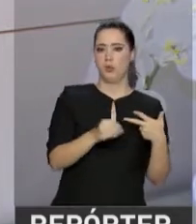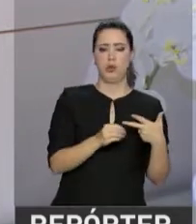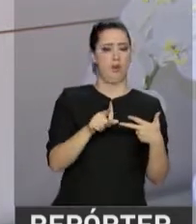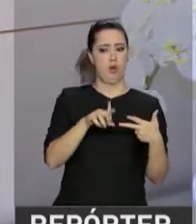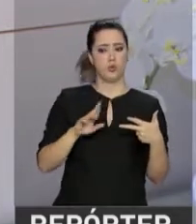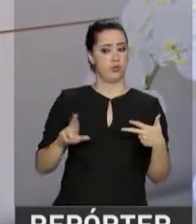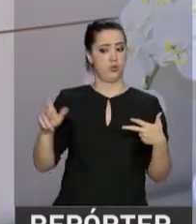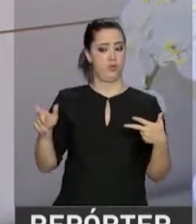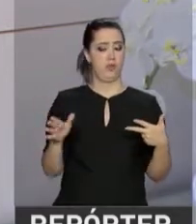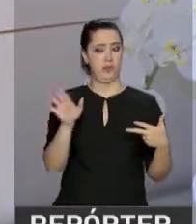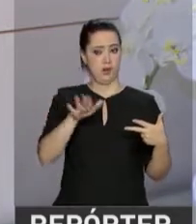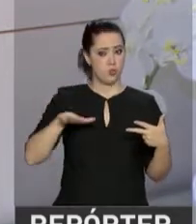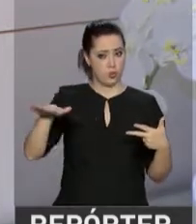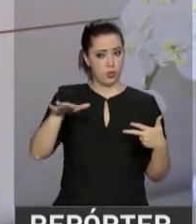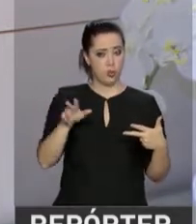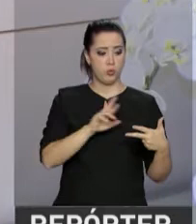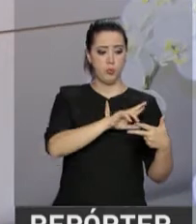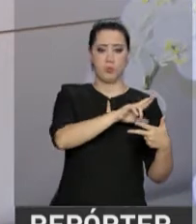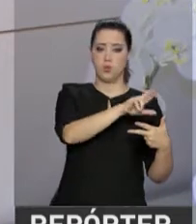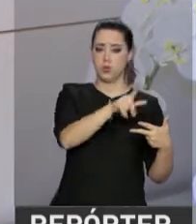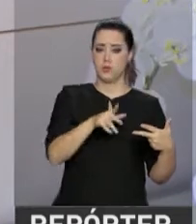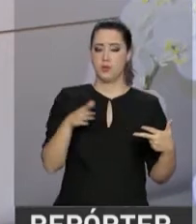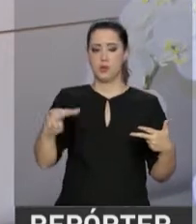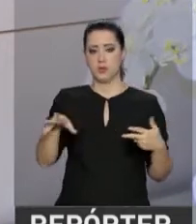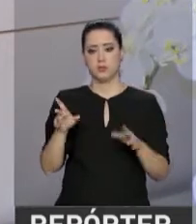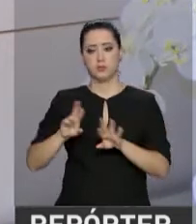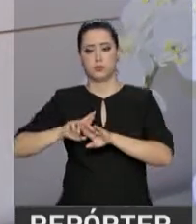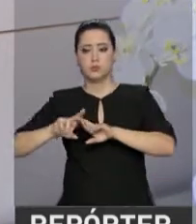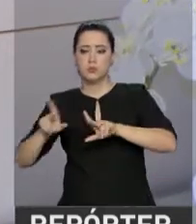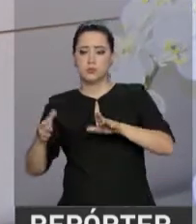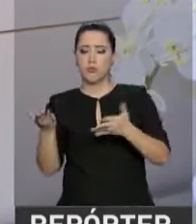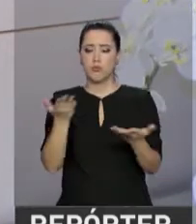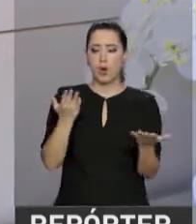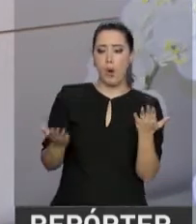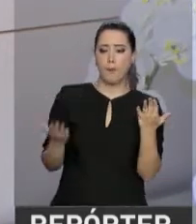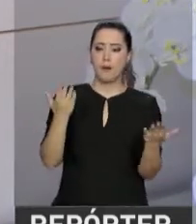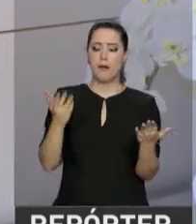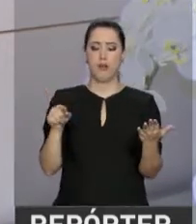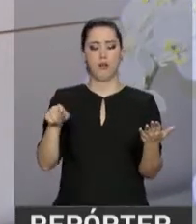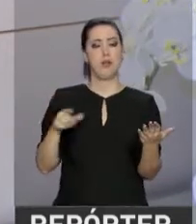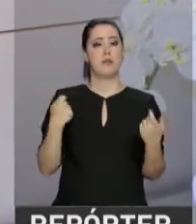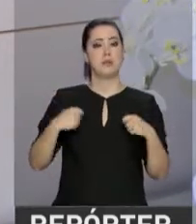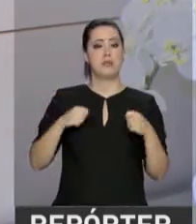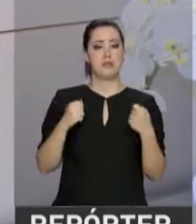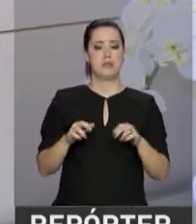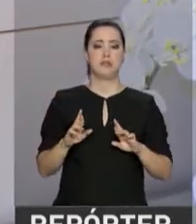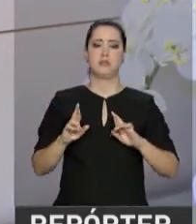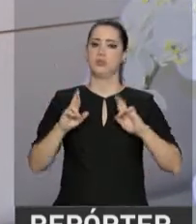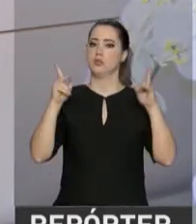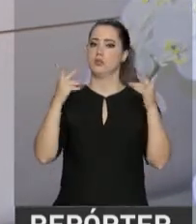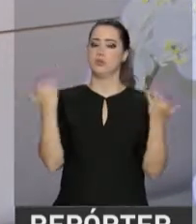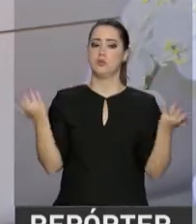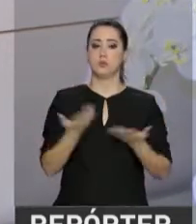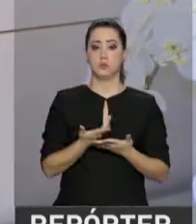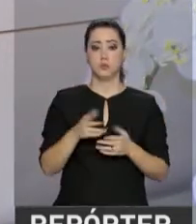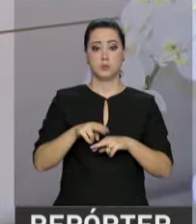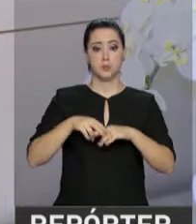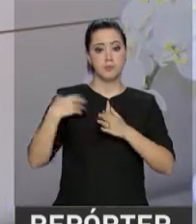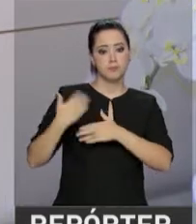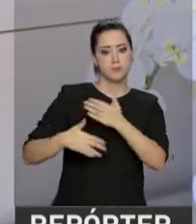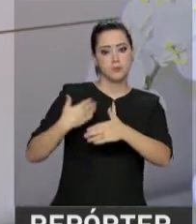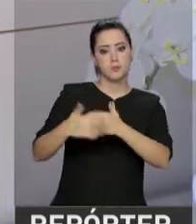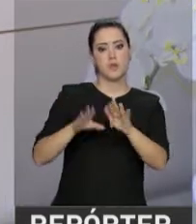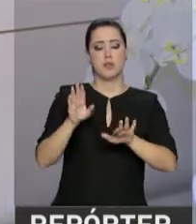isso mas a forma de competência habilidade a ser mensurado tem que ser pensada de uma forma pela sua trajetória